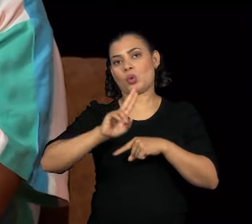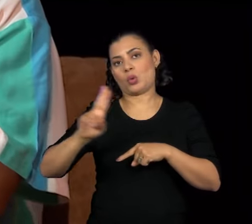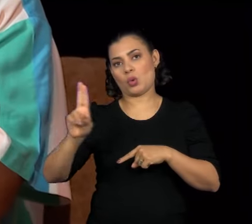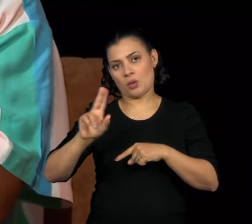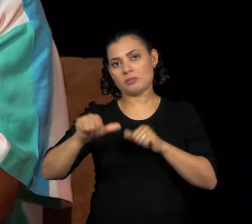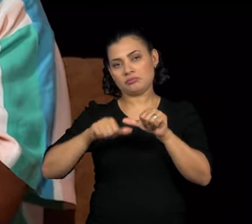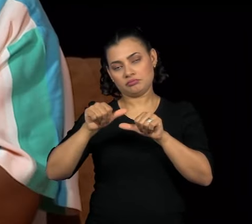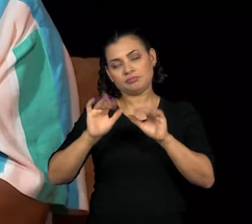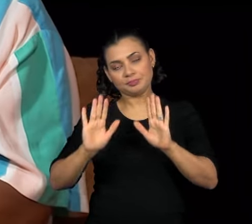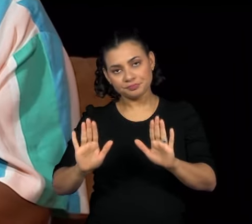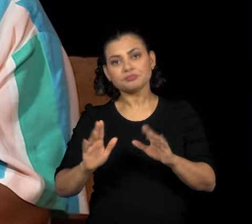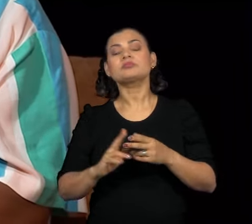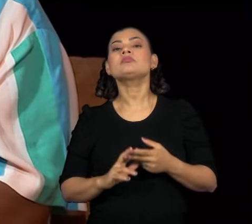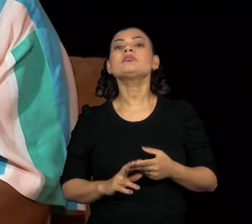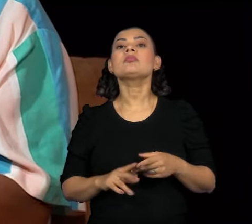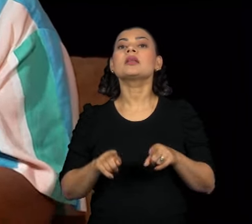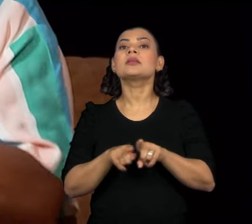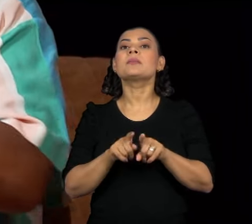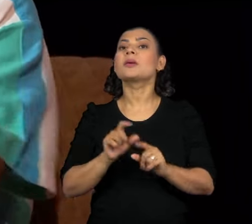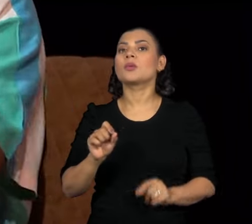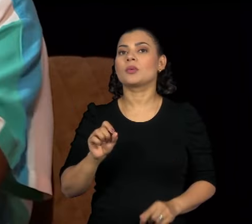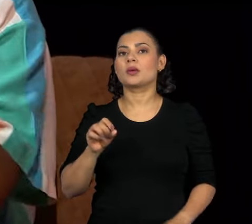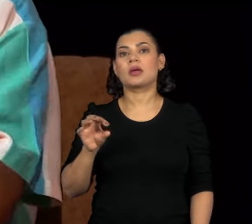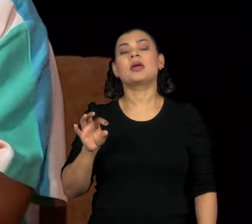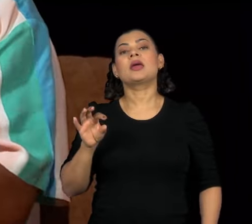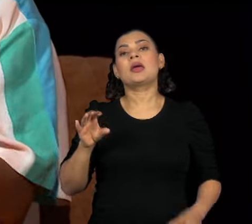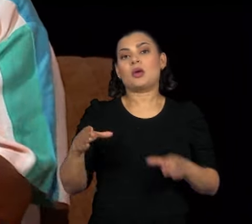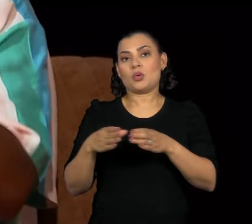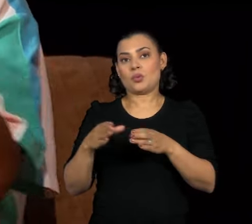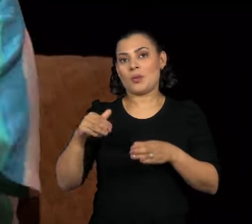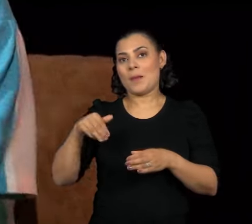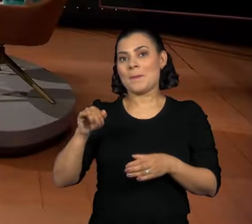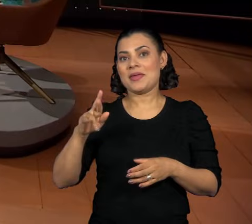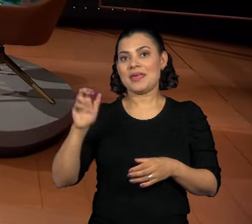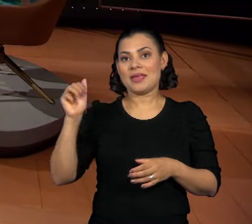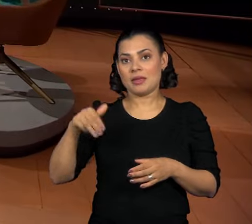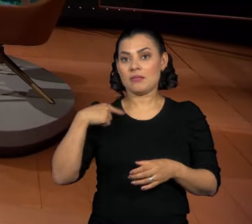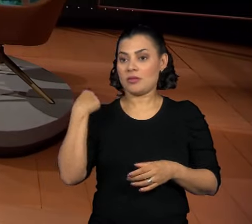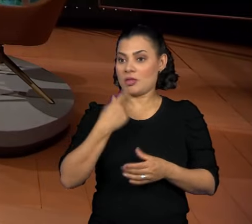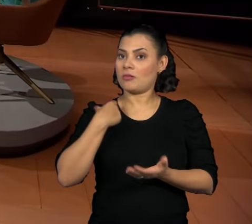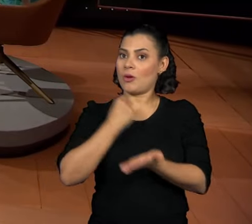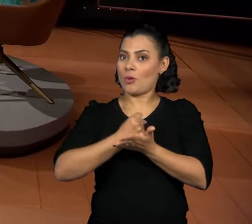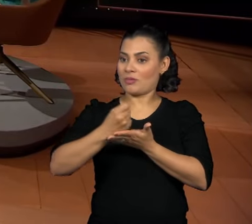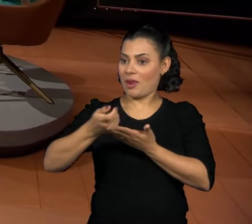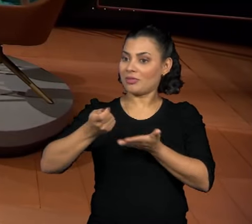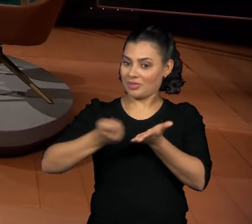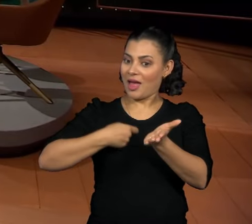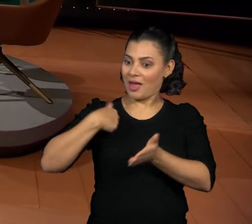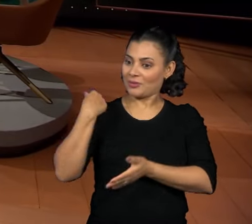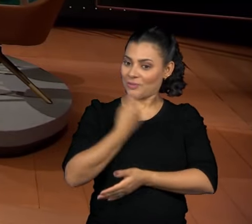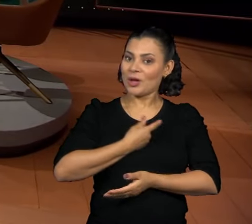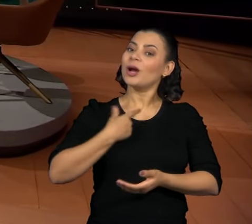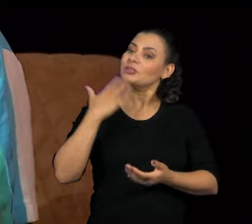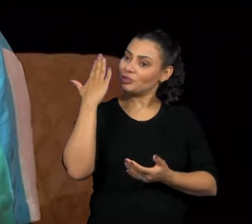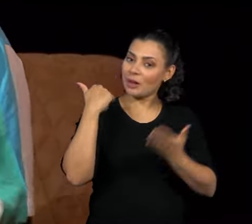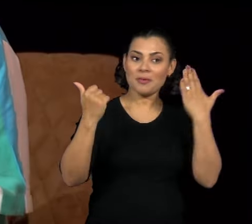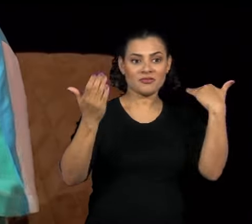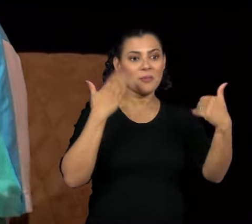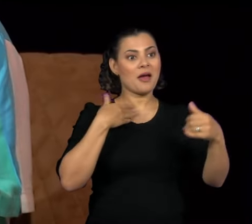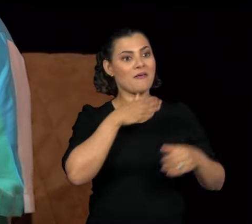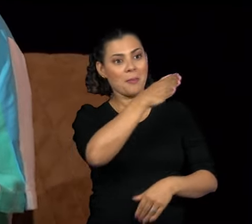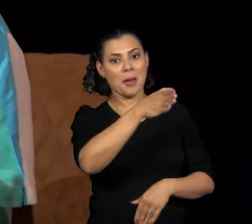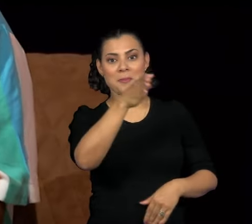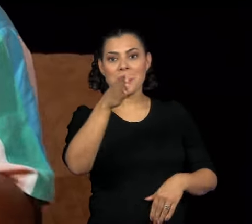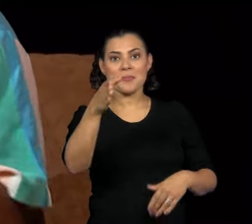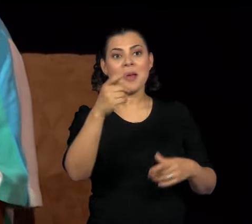Arlindo e Vanilson, era Trio Mirim. E nós éramos contratados. Olha. E as pessoas pagavam para ver aqueles meninos.